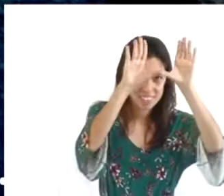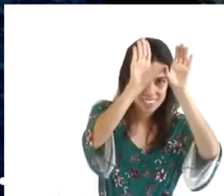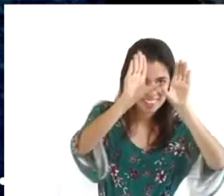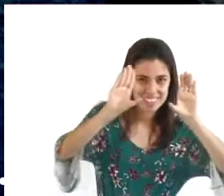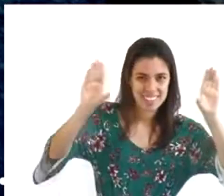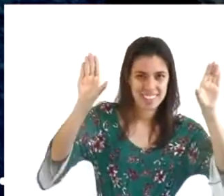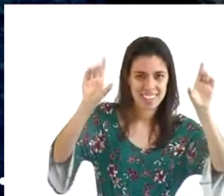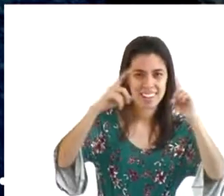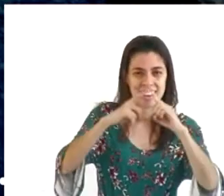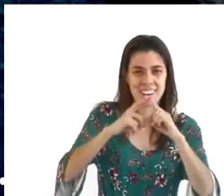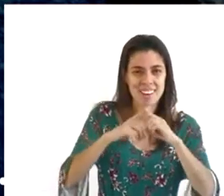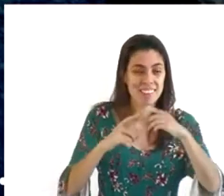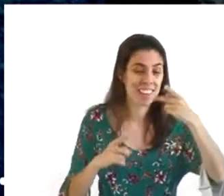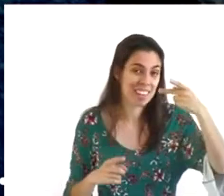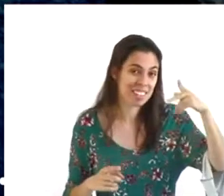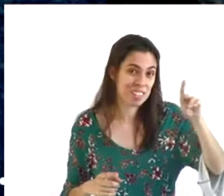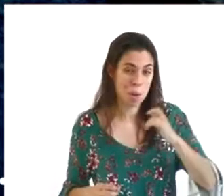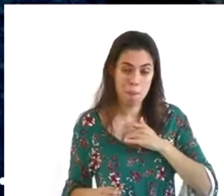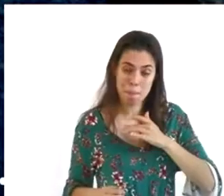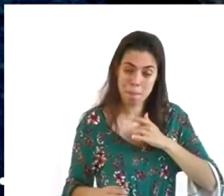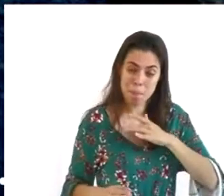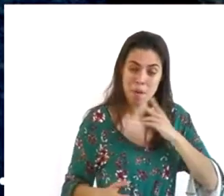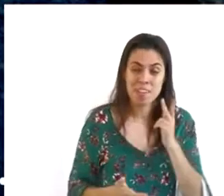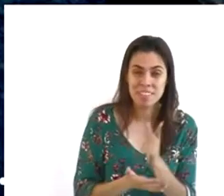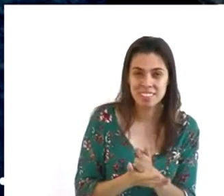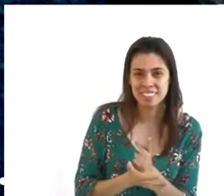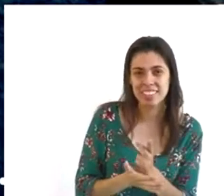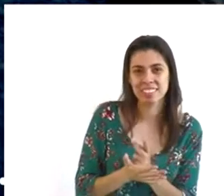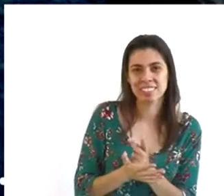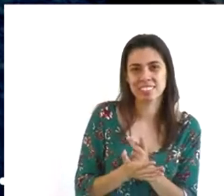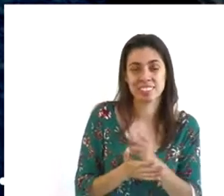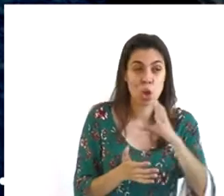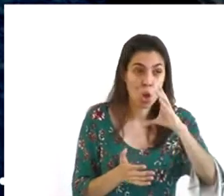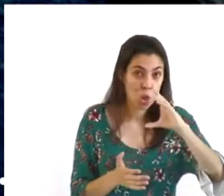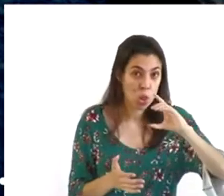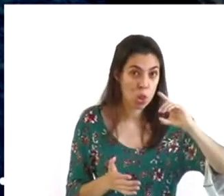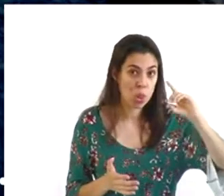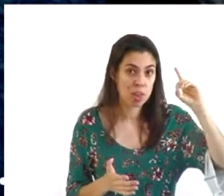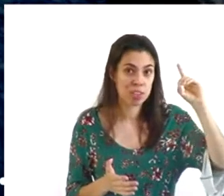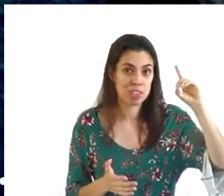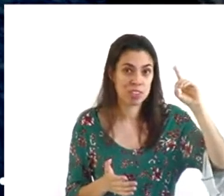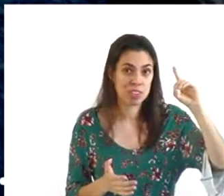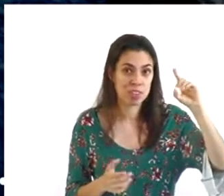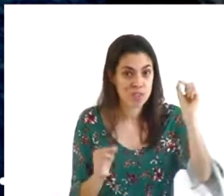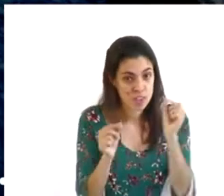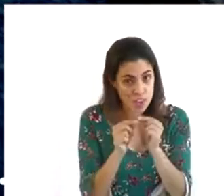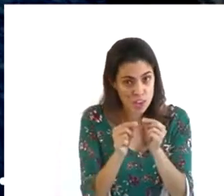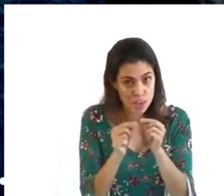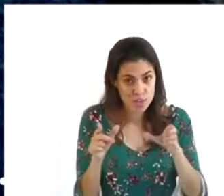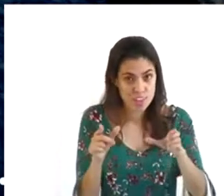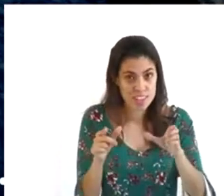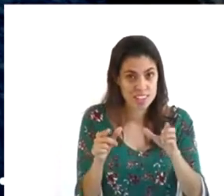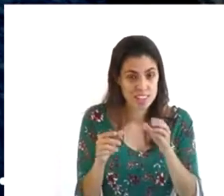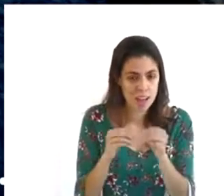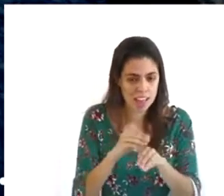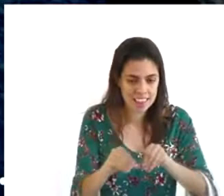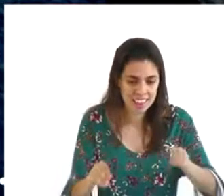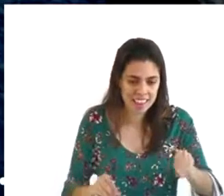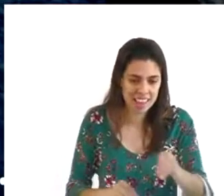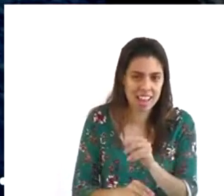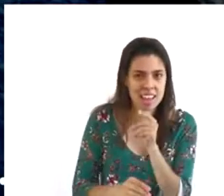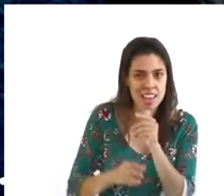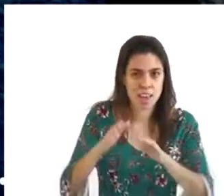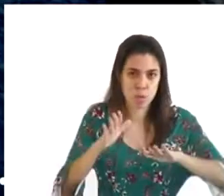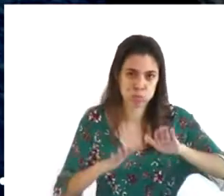sua misericórdia dura para sempre. Àquele que estendeu a terra sobre as águas, porque a